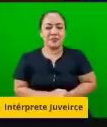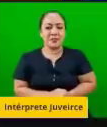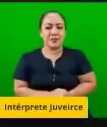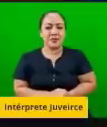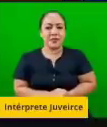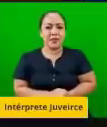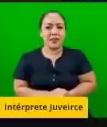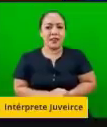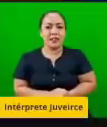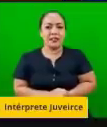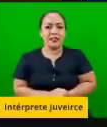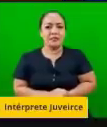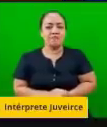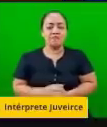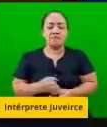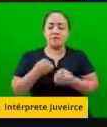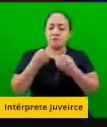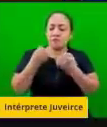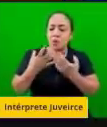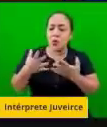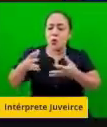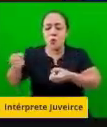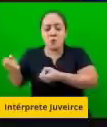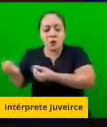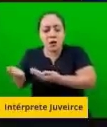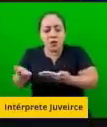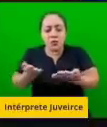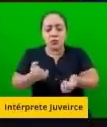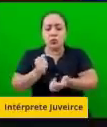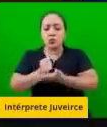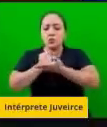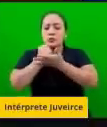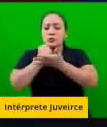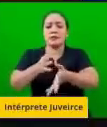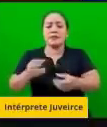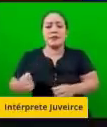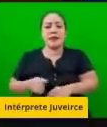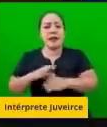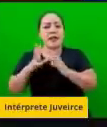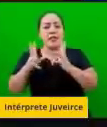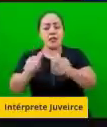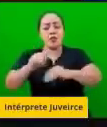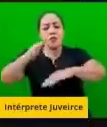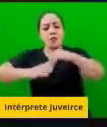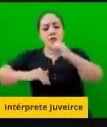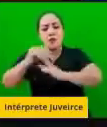cada um de vocês. E obrigado pela atenção e participação de